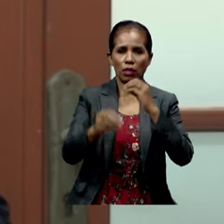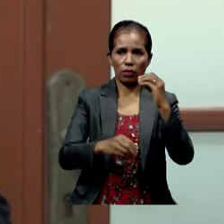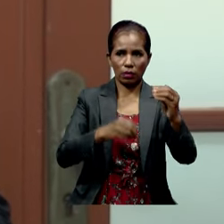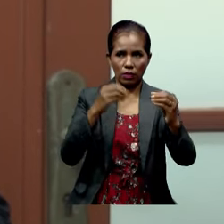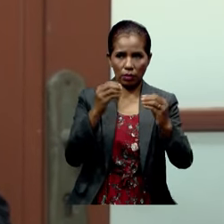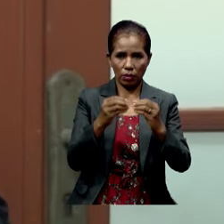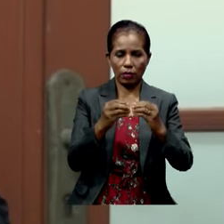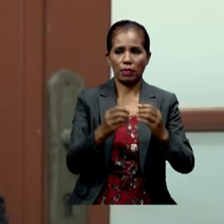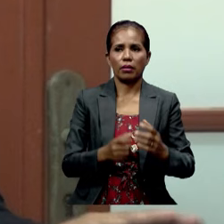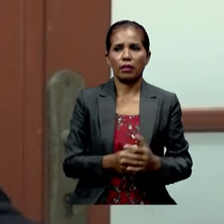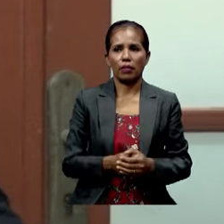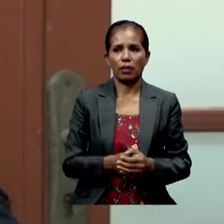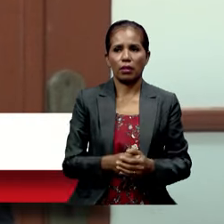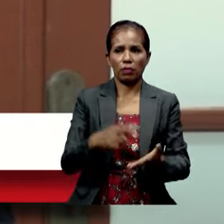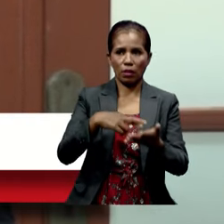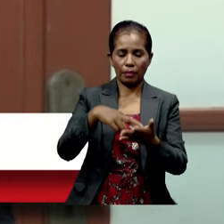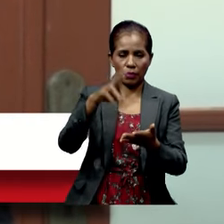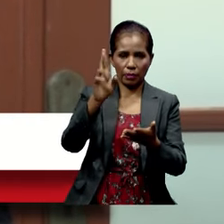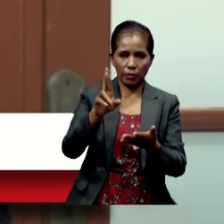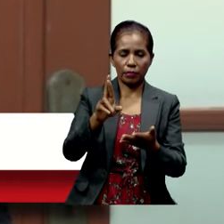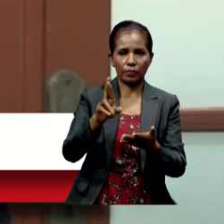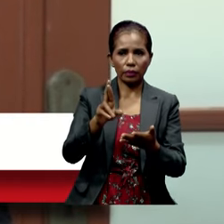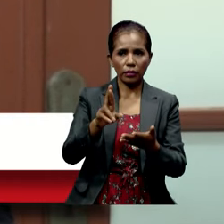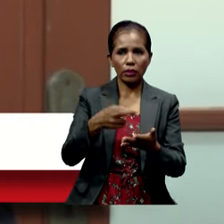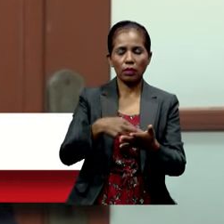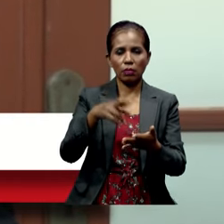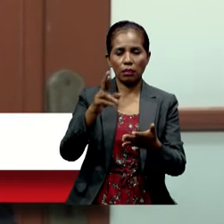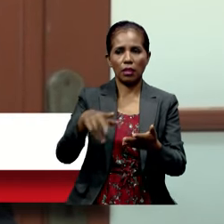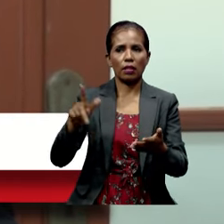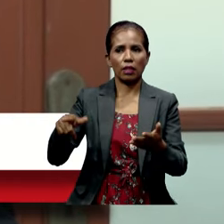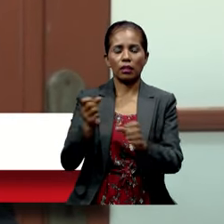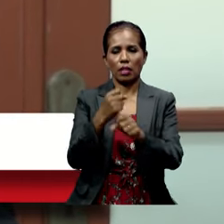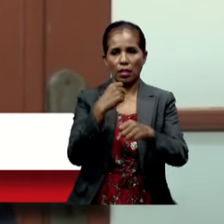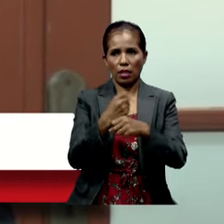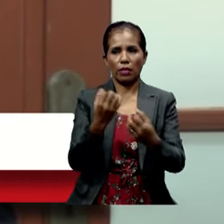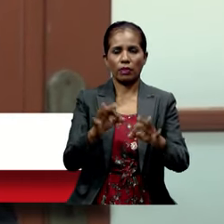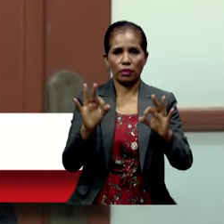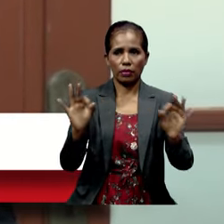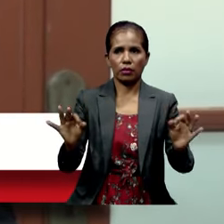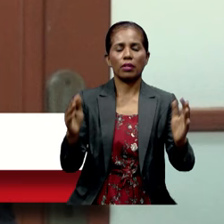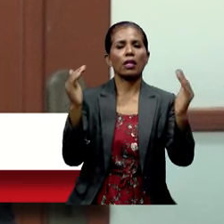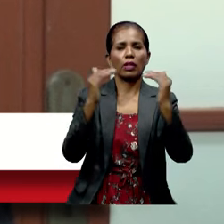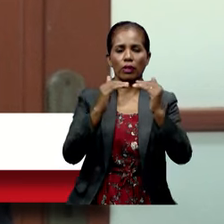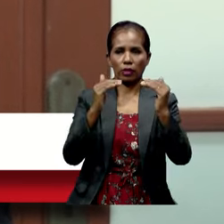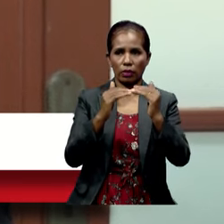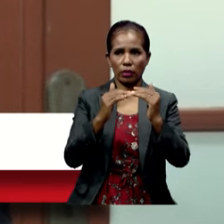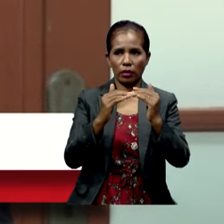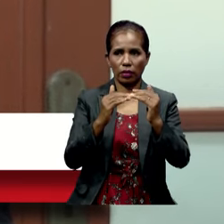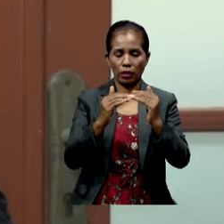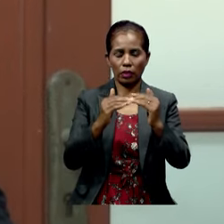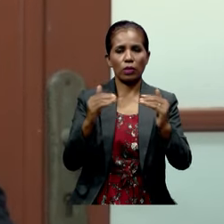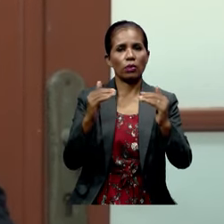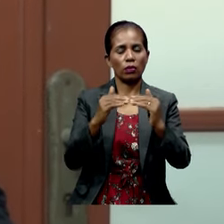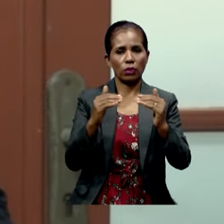atu aprova unha prova na usida finalize ia encontro neve maka encontro bilateral